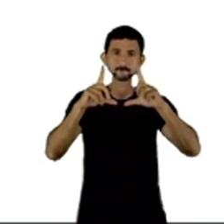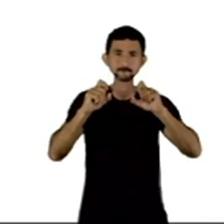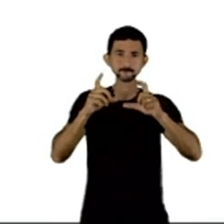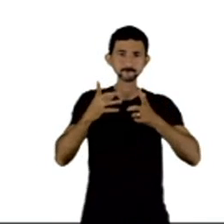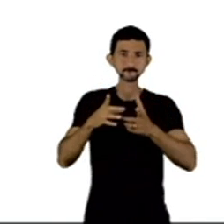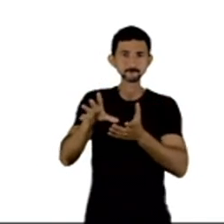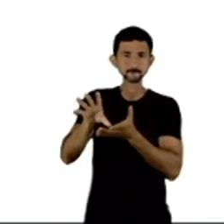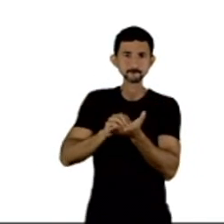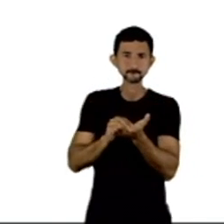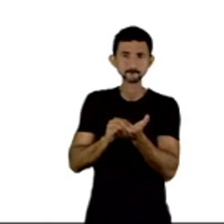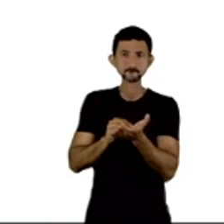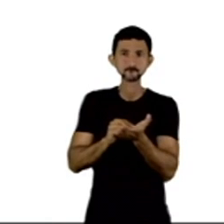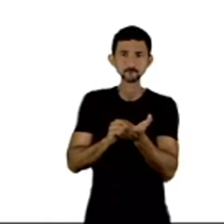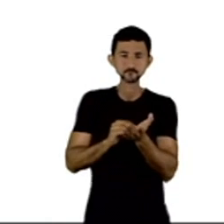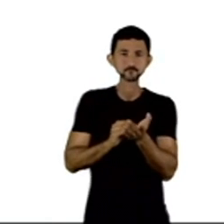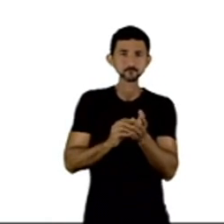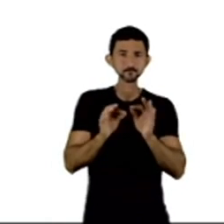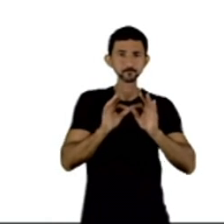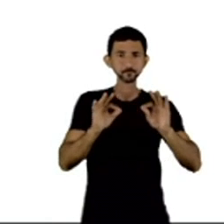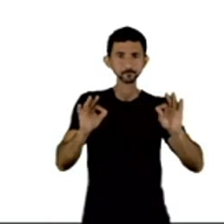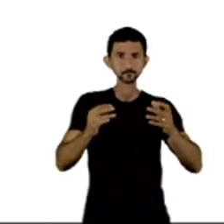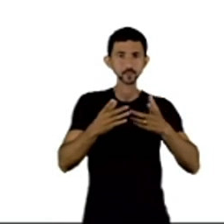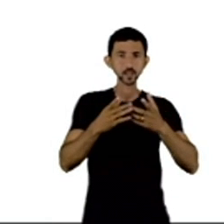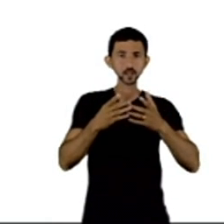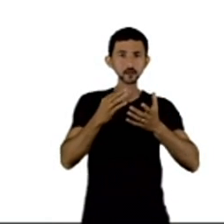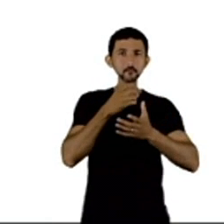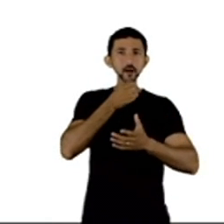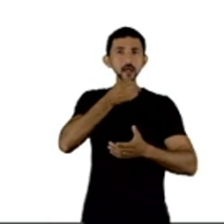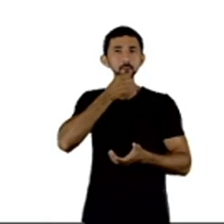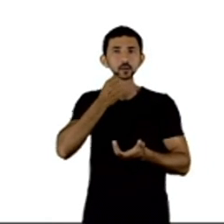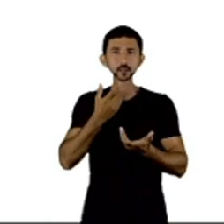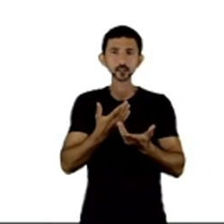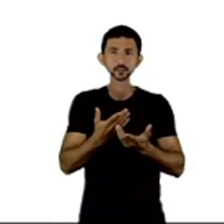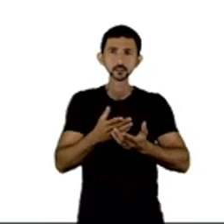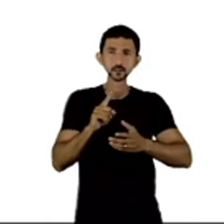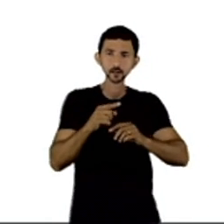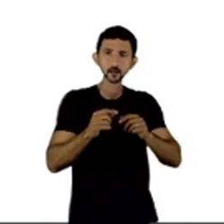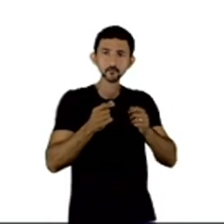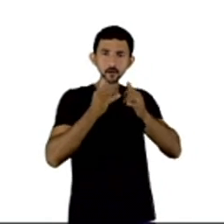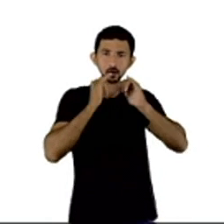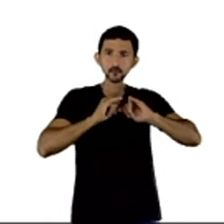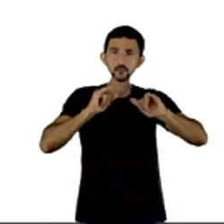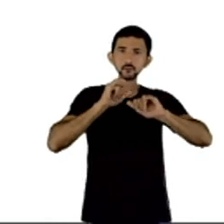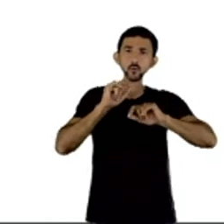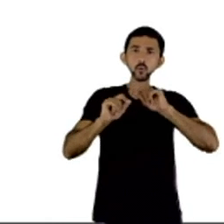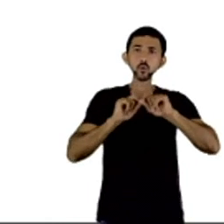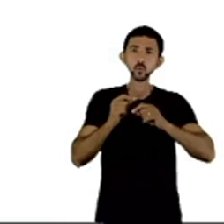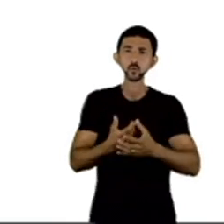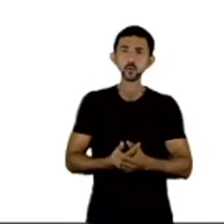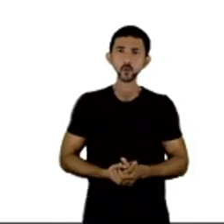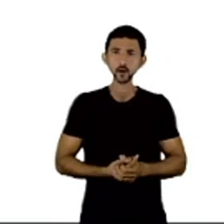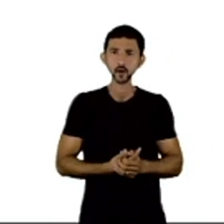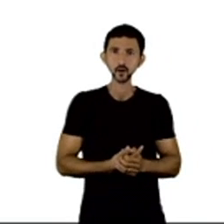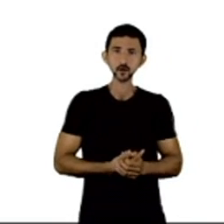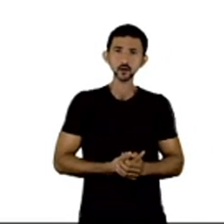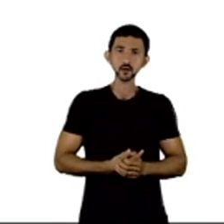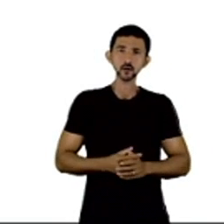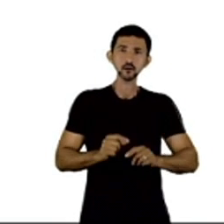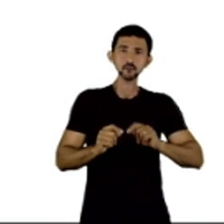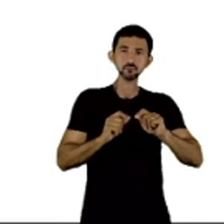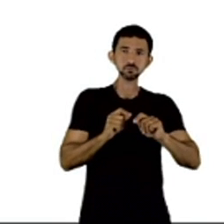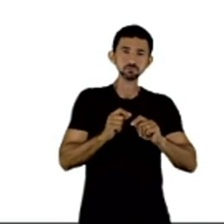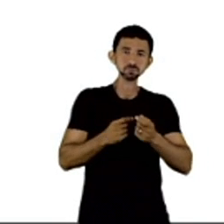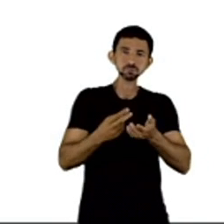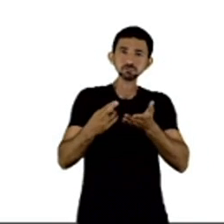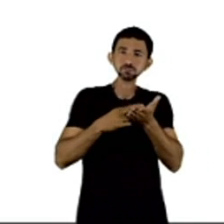o trecho, tá? Um pedaço de uma reportagem que foi veiculada pelo seguinte suporte,